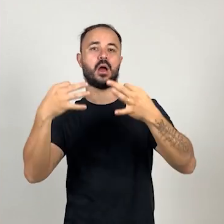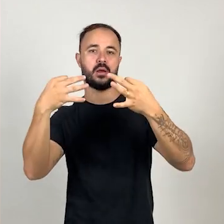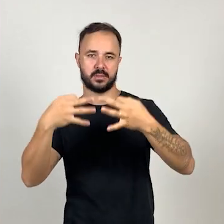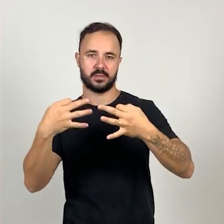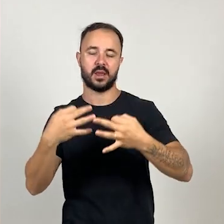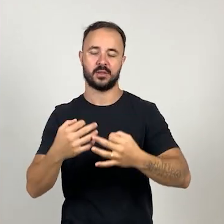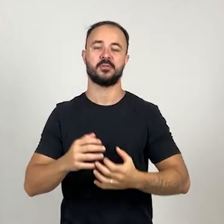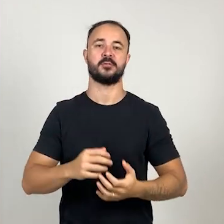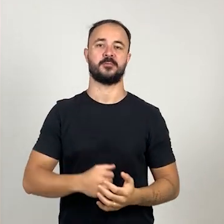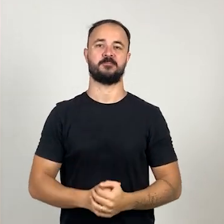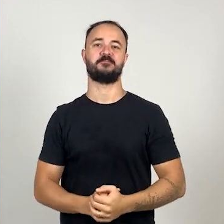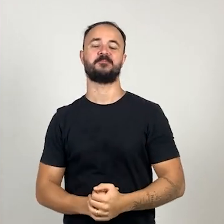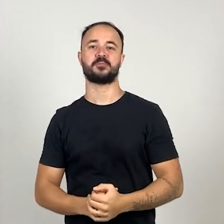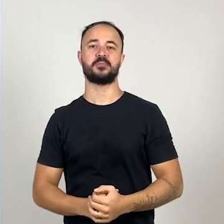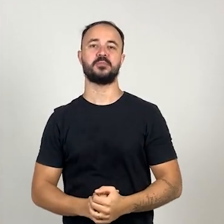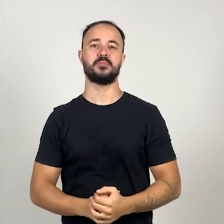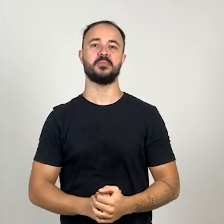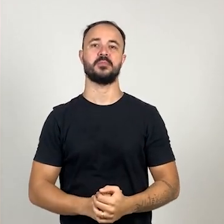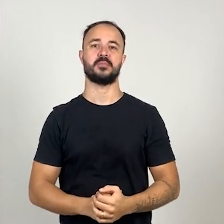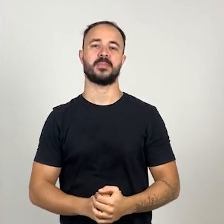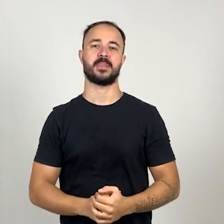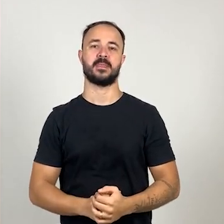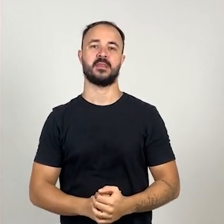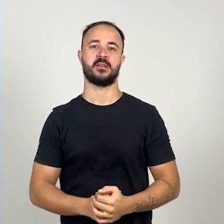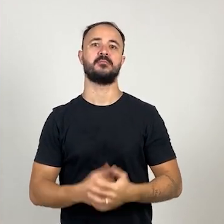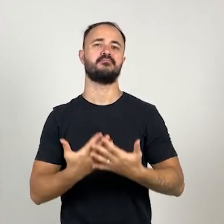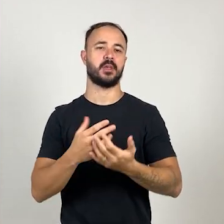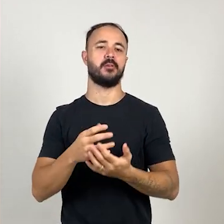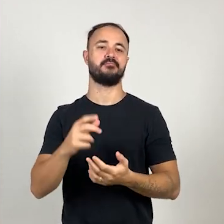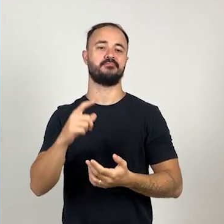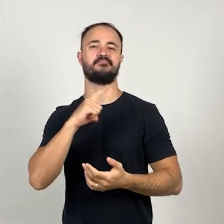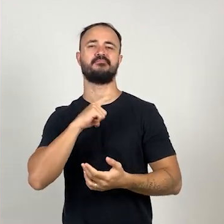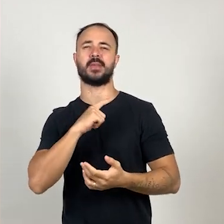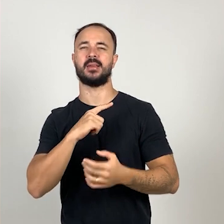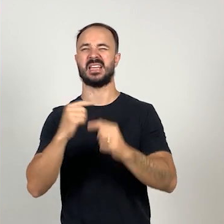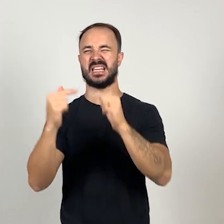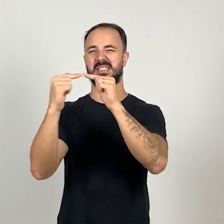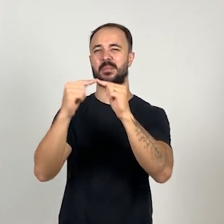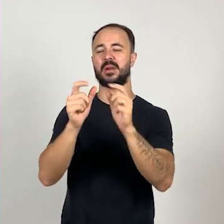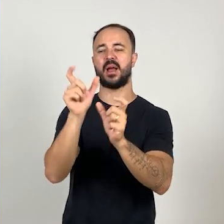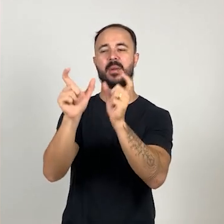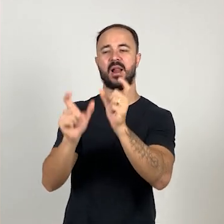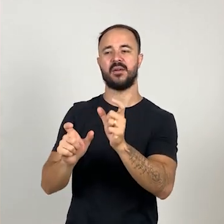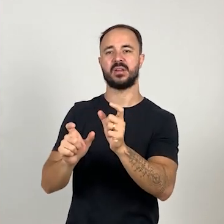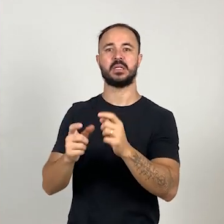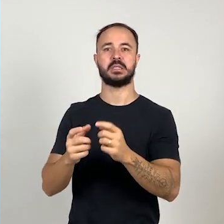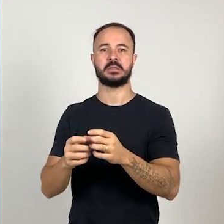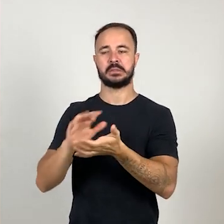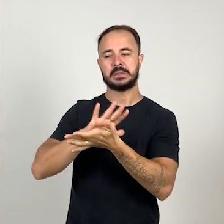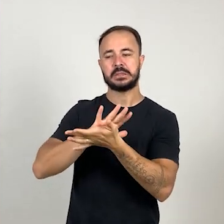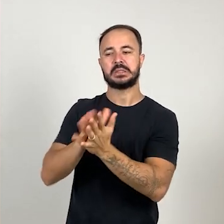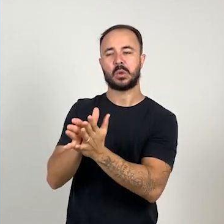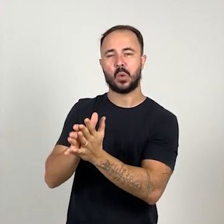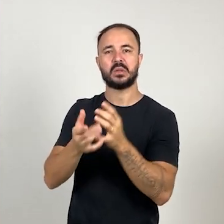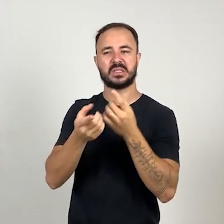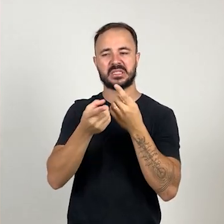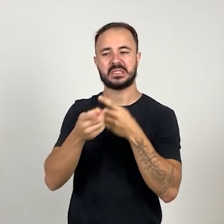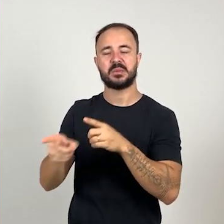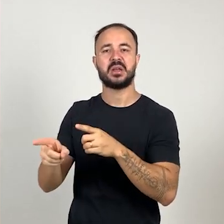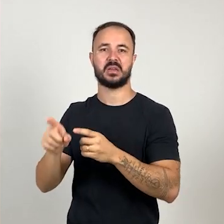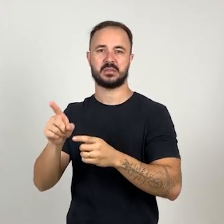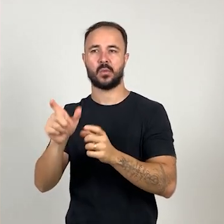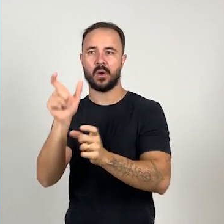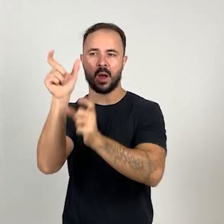contribuindo para a manutenção do preconceito e da discriminação. É fundamental reconhecer o impacto prejudicial